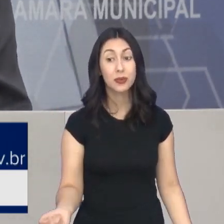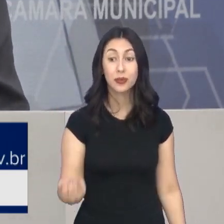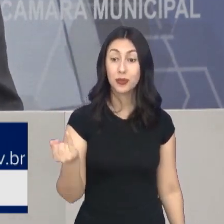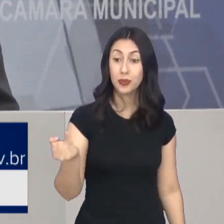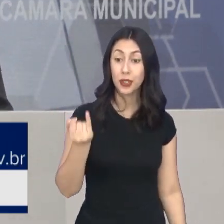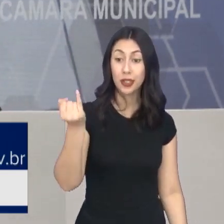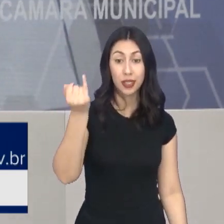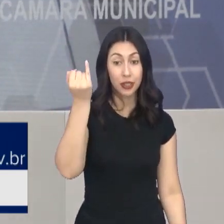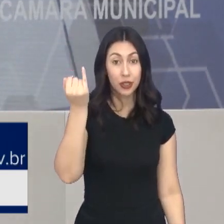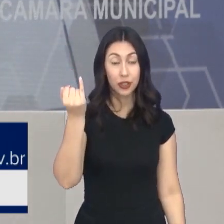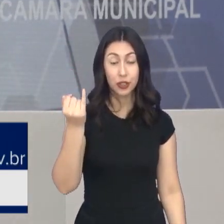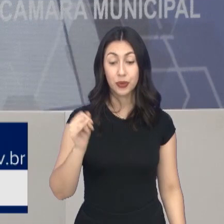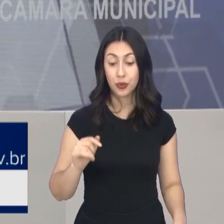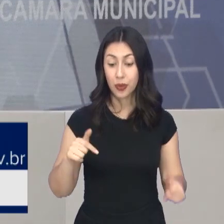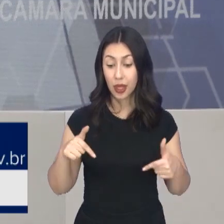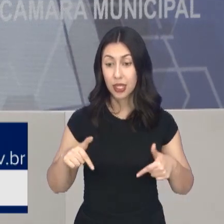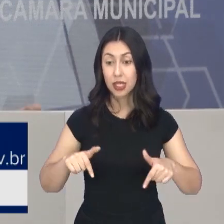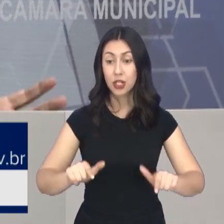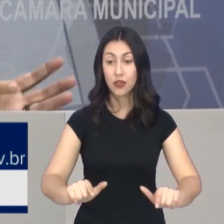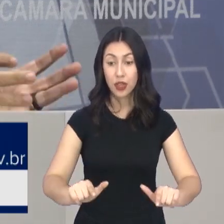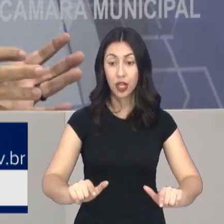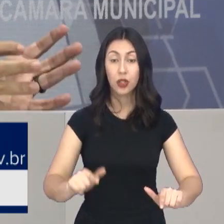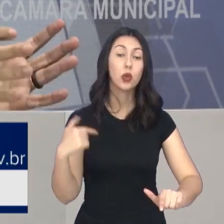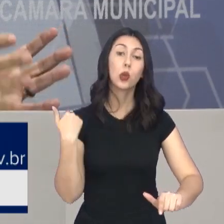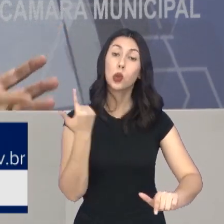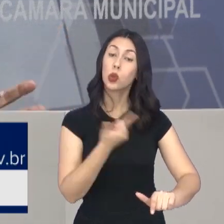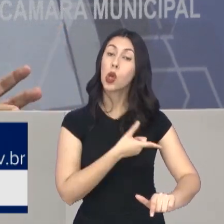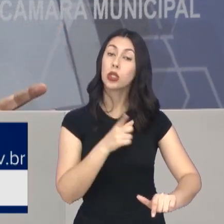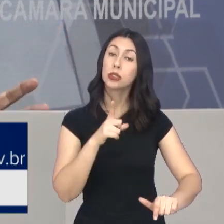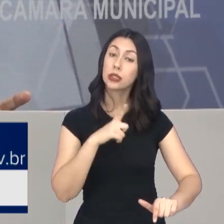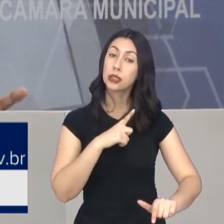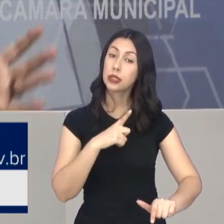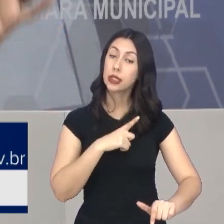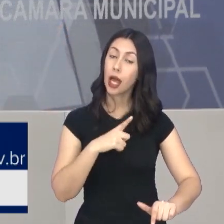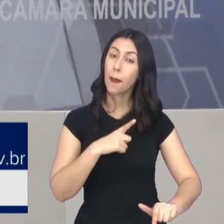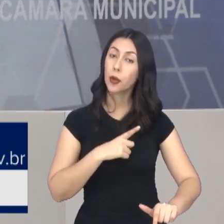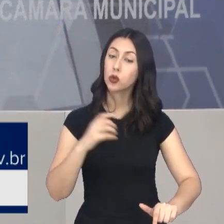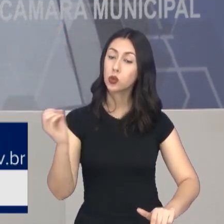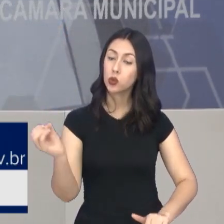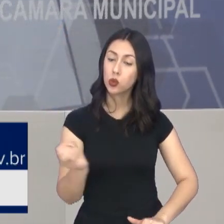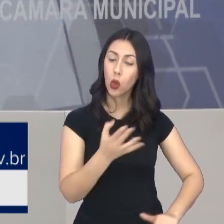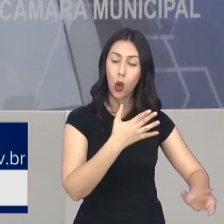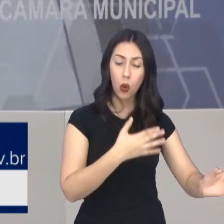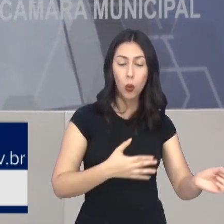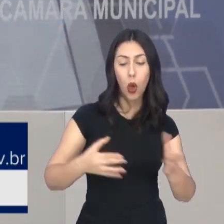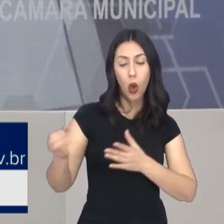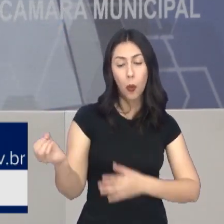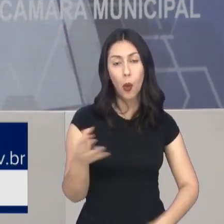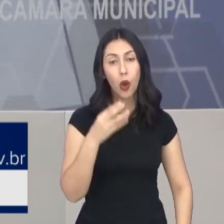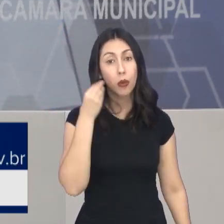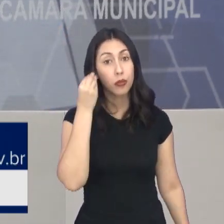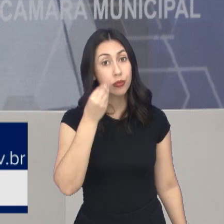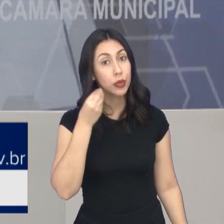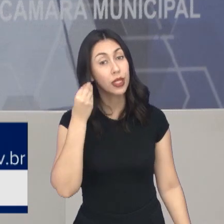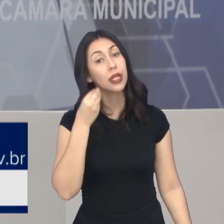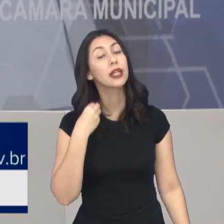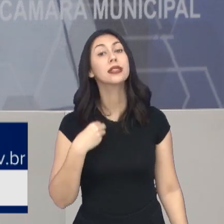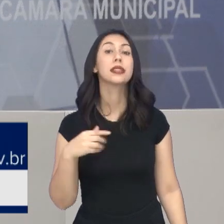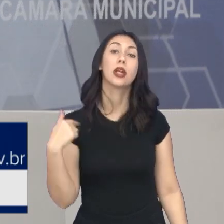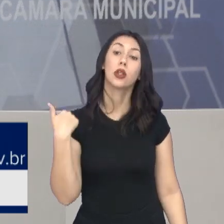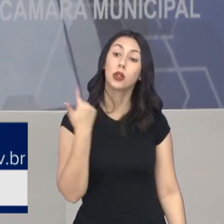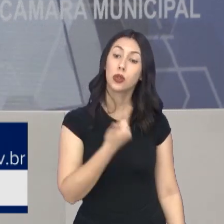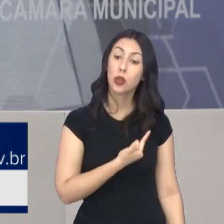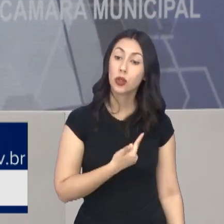A partir desses certificados, nós estamos tendo várias novas experiências em São José dos Campos. Nós